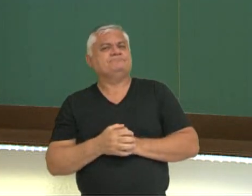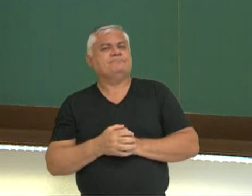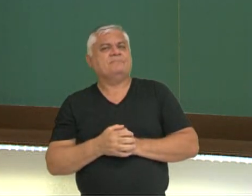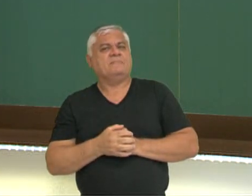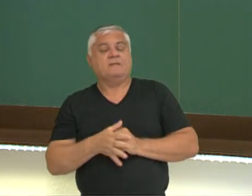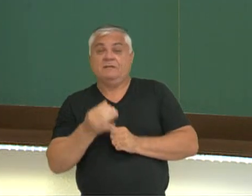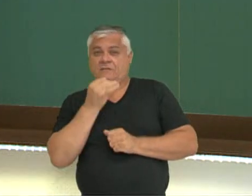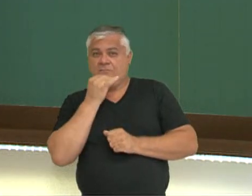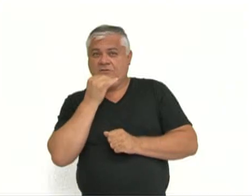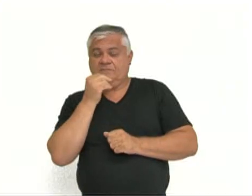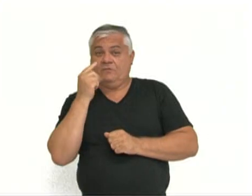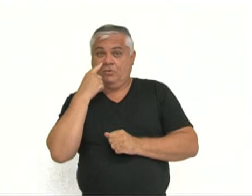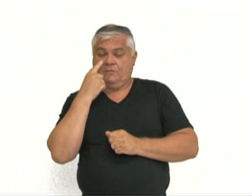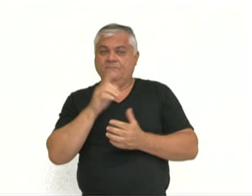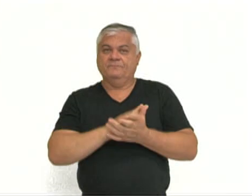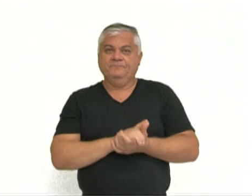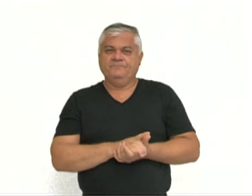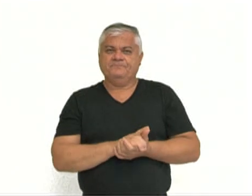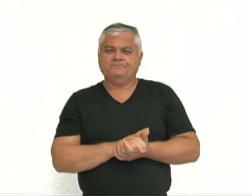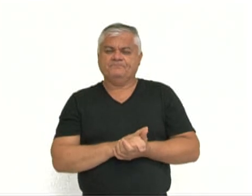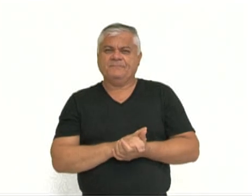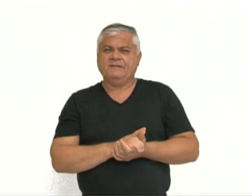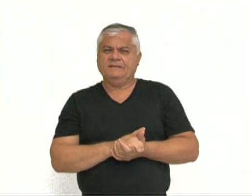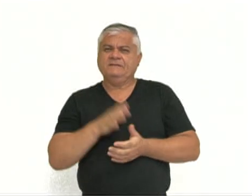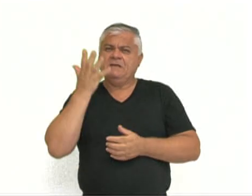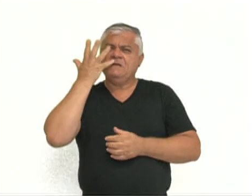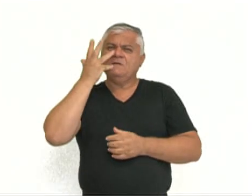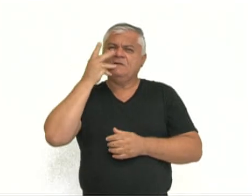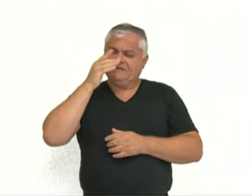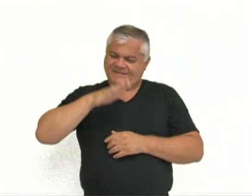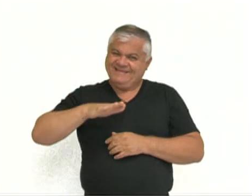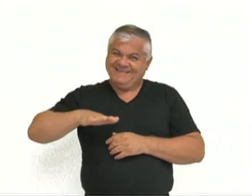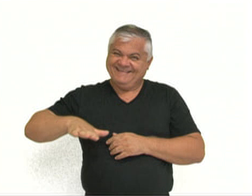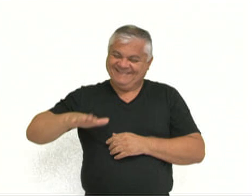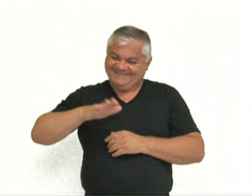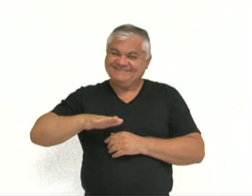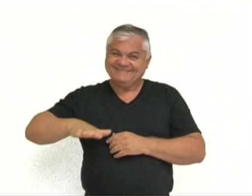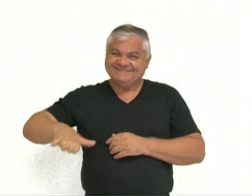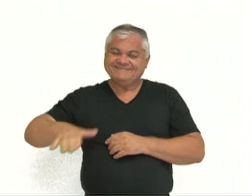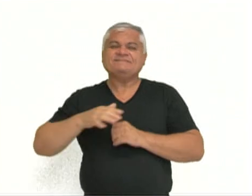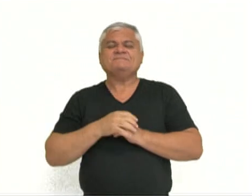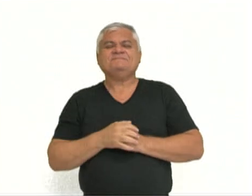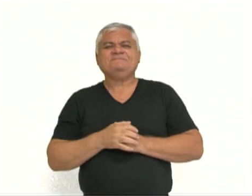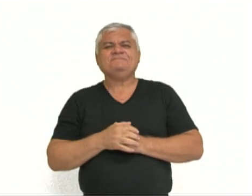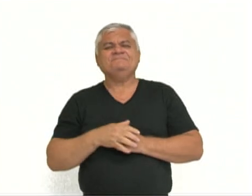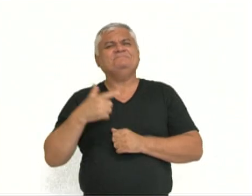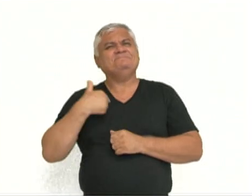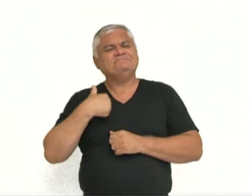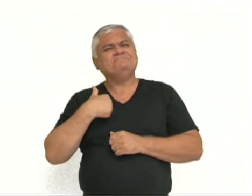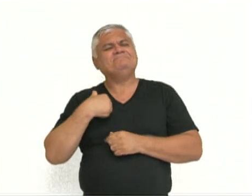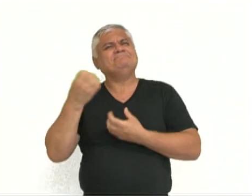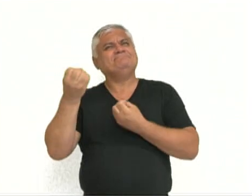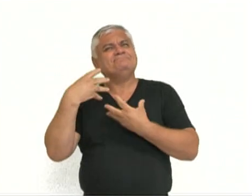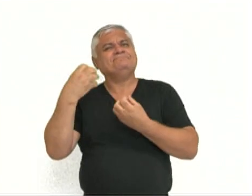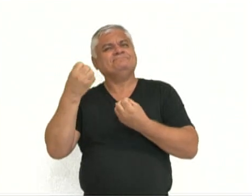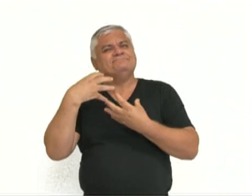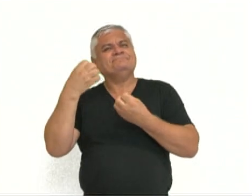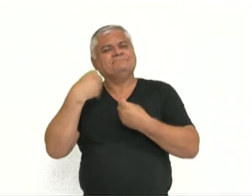aula. Vejam bem, desde crianças, desde pequenininhos, nós entendemos